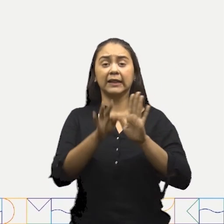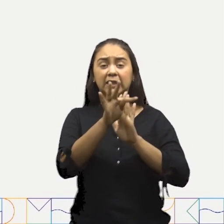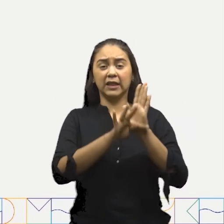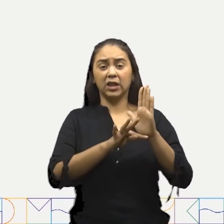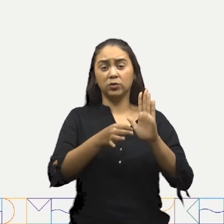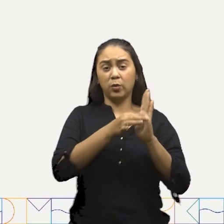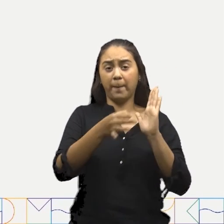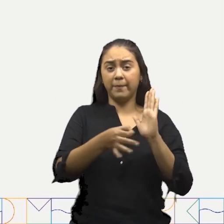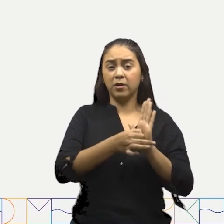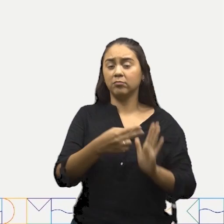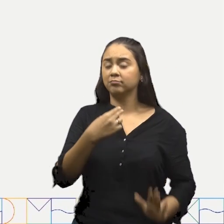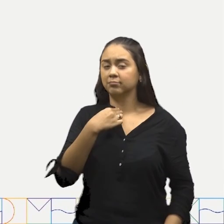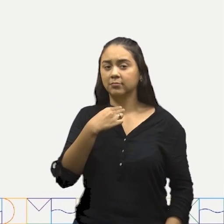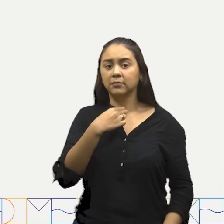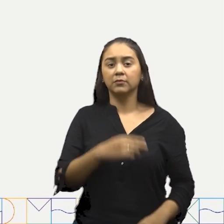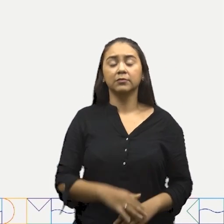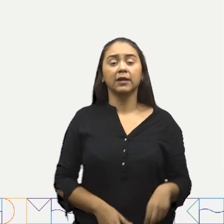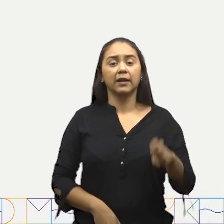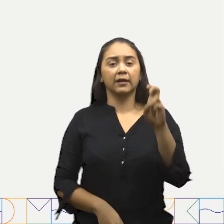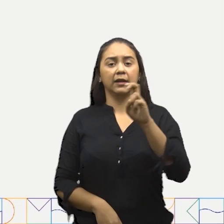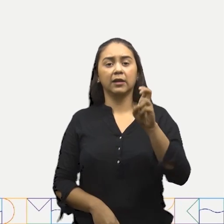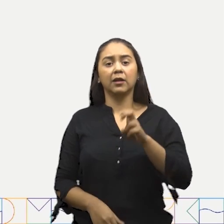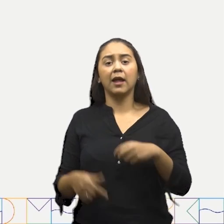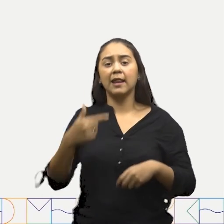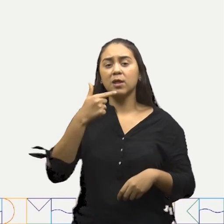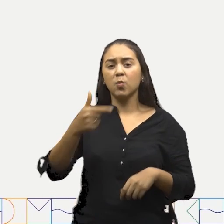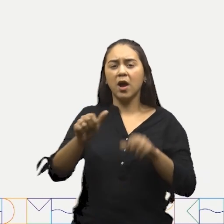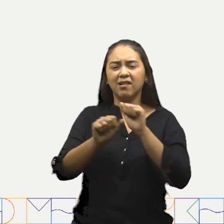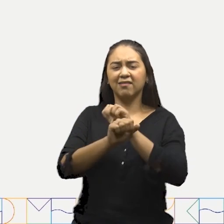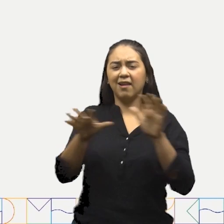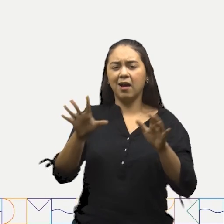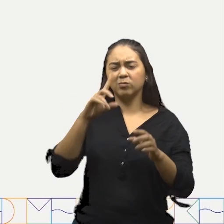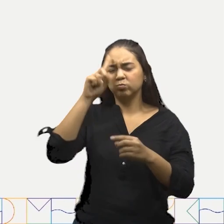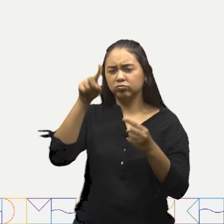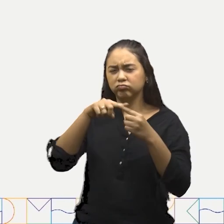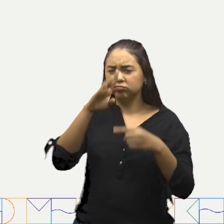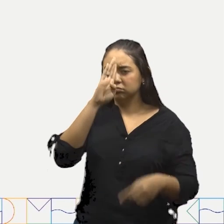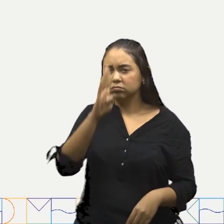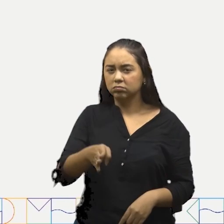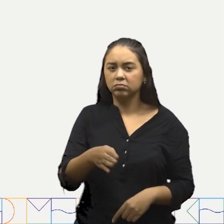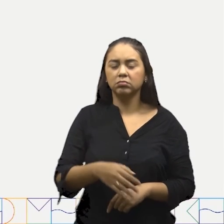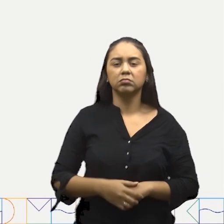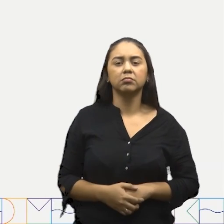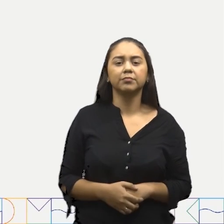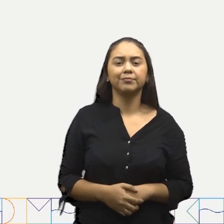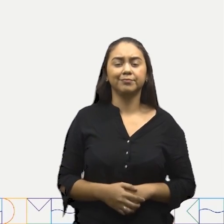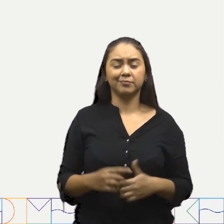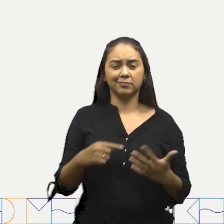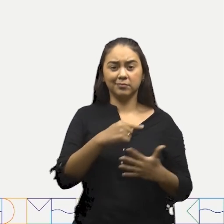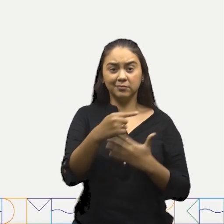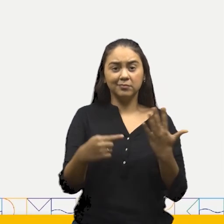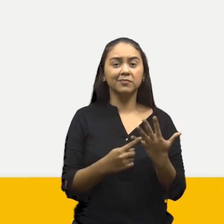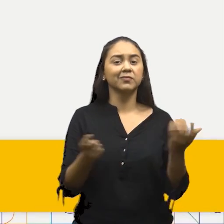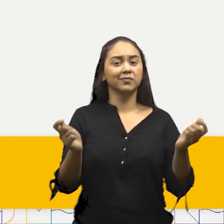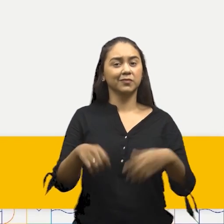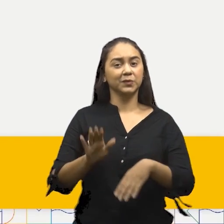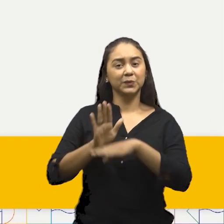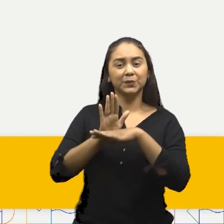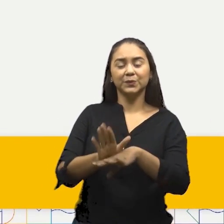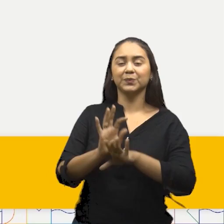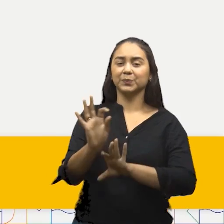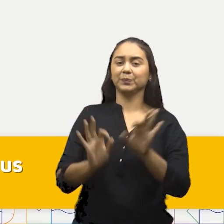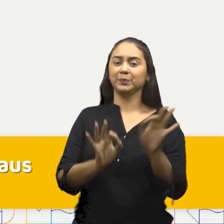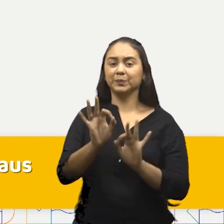Texto impessoal. 5. Linguagem clara e objetiva. Esses 5 elementos garantirão